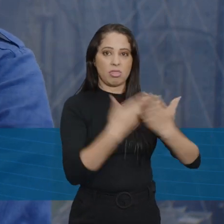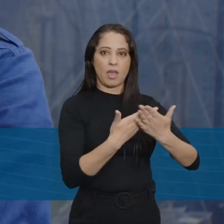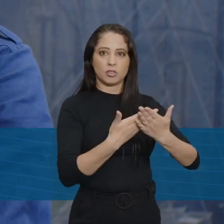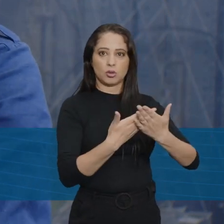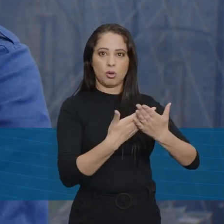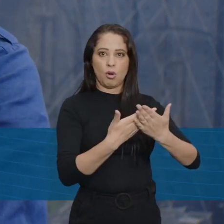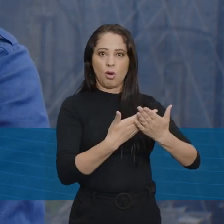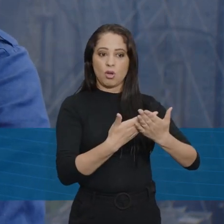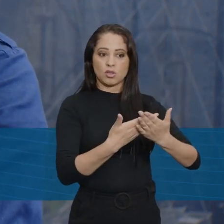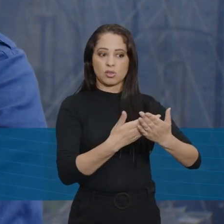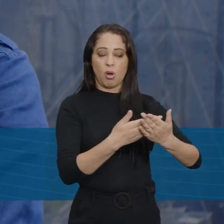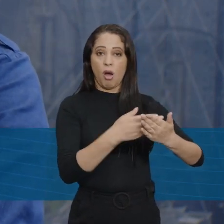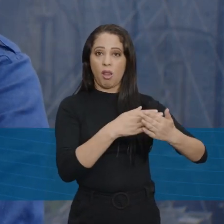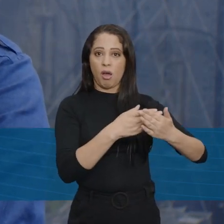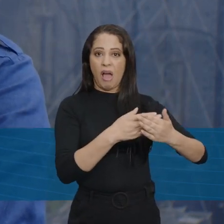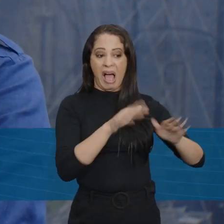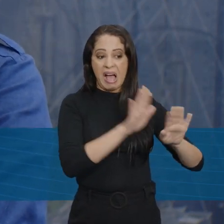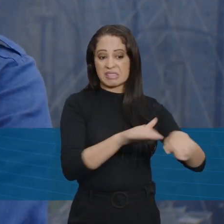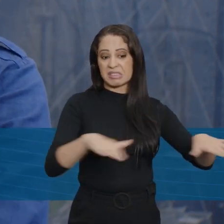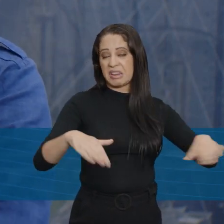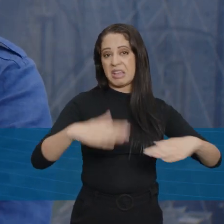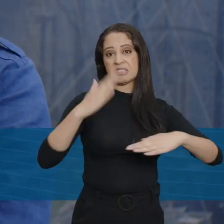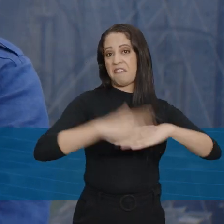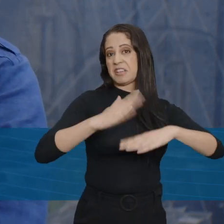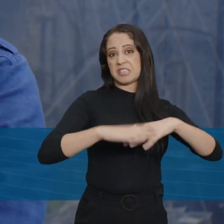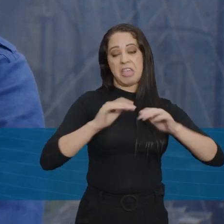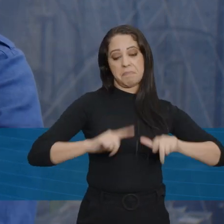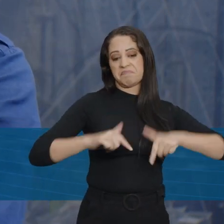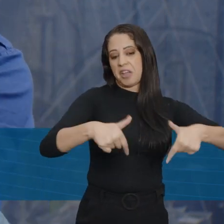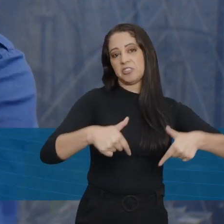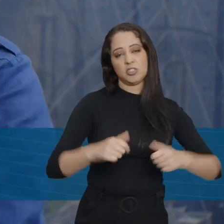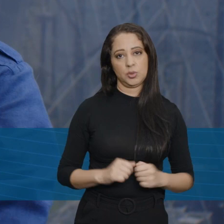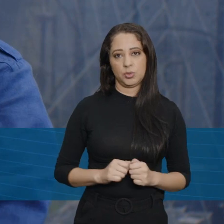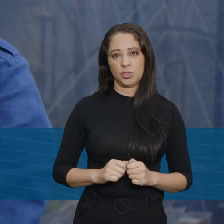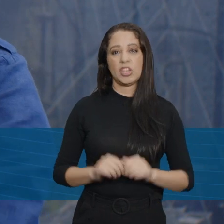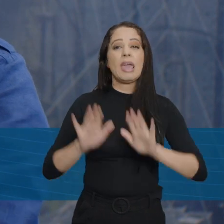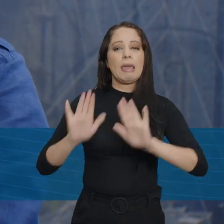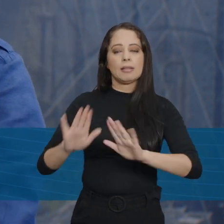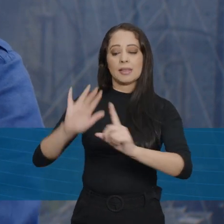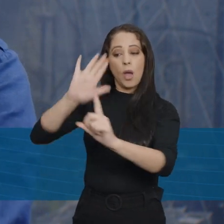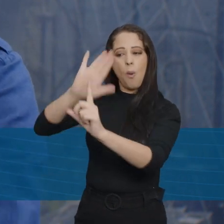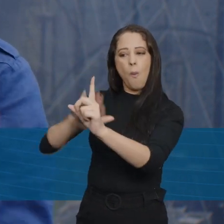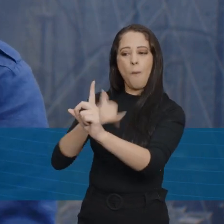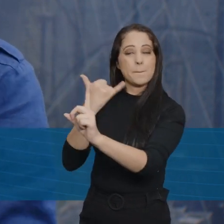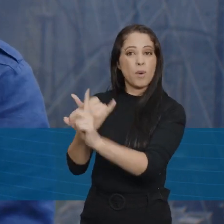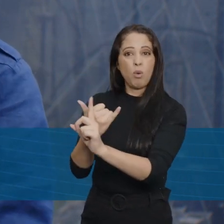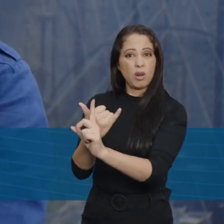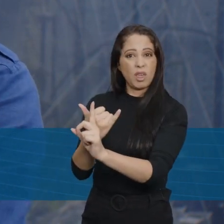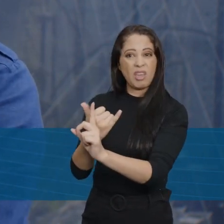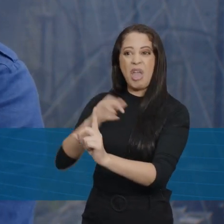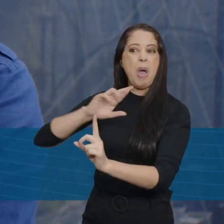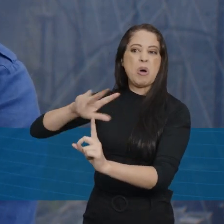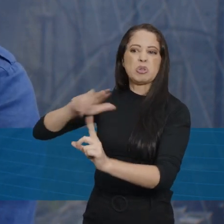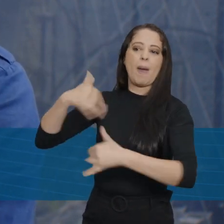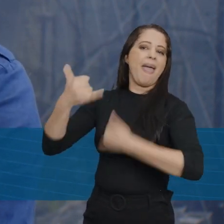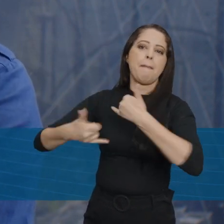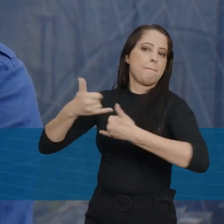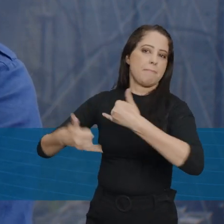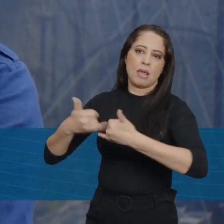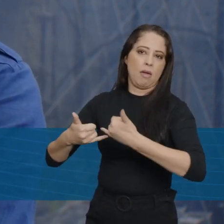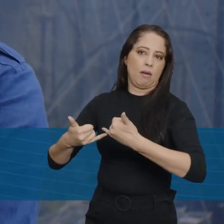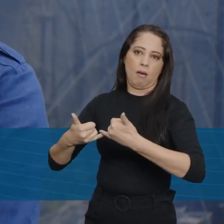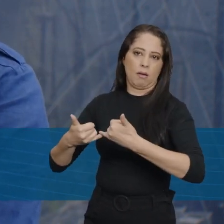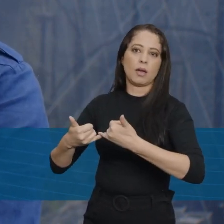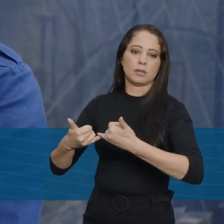gente percebe do bullying, né? O bullying, ele é não apenas a picuinha, não apenas a brincadeirinha, né? Inclusive, quando você